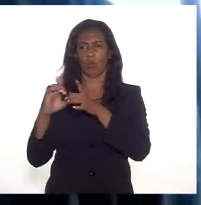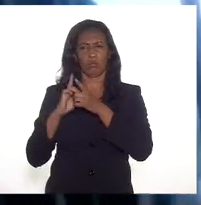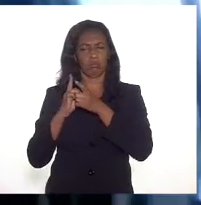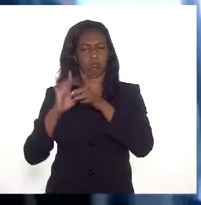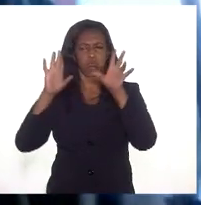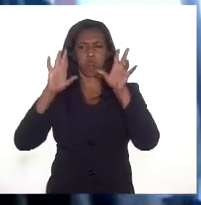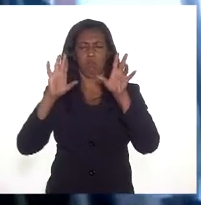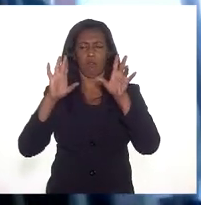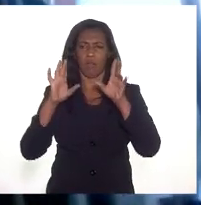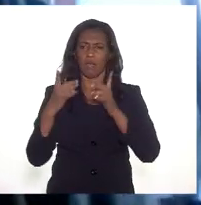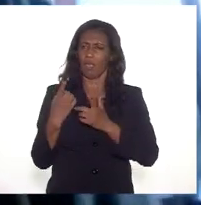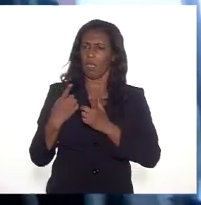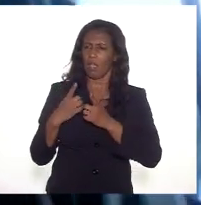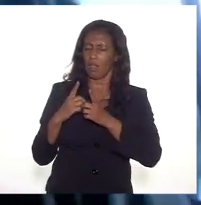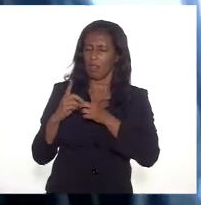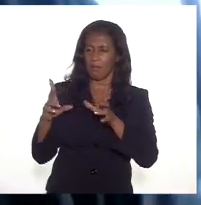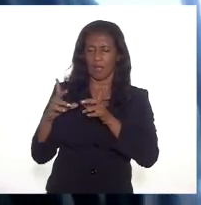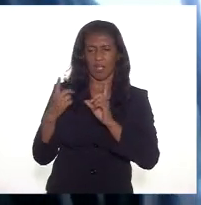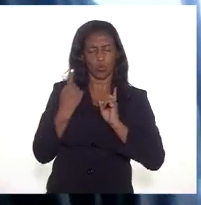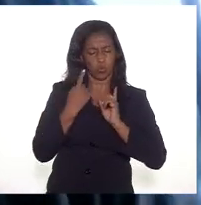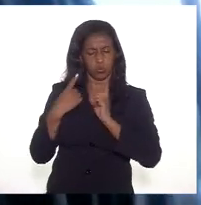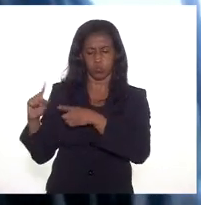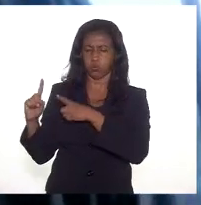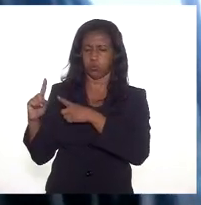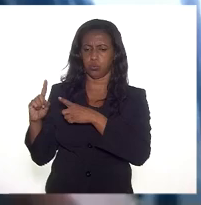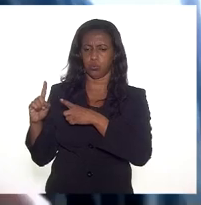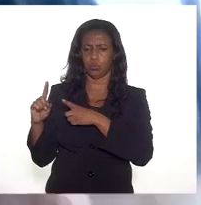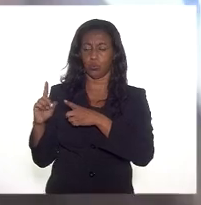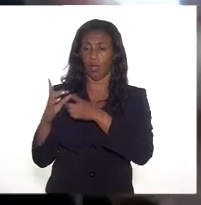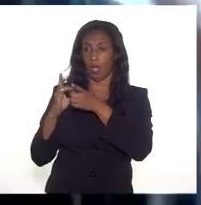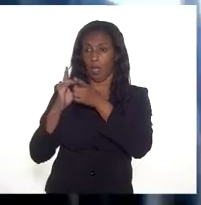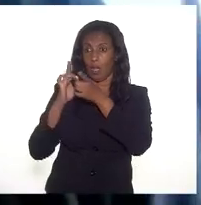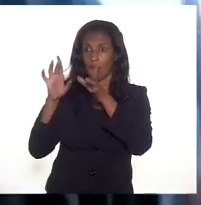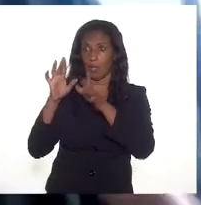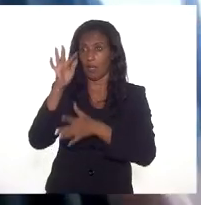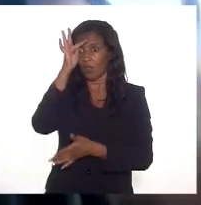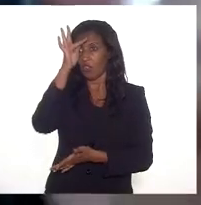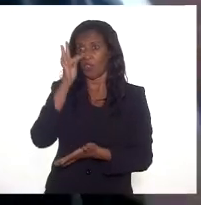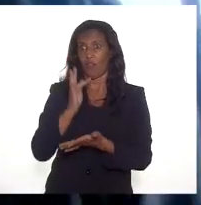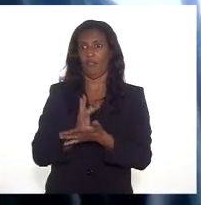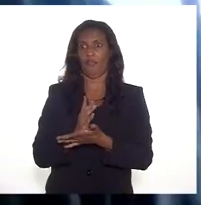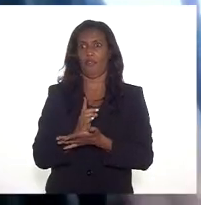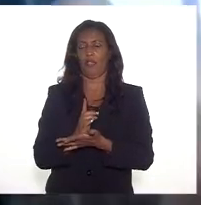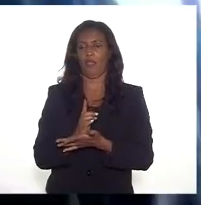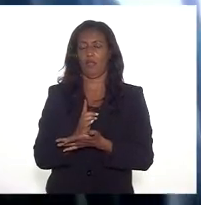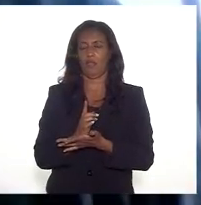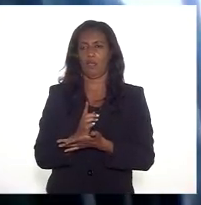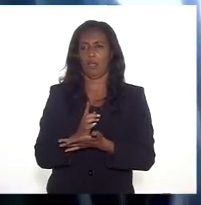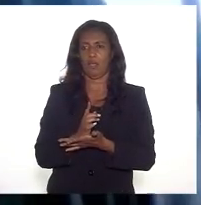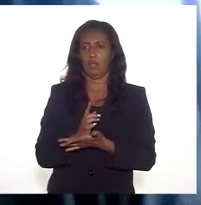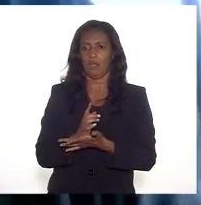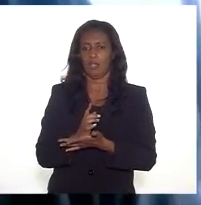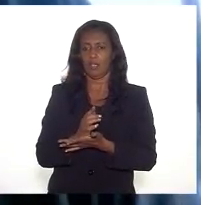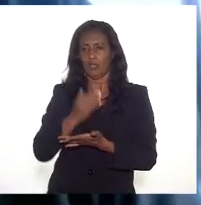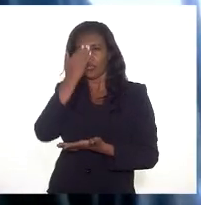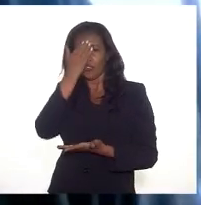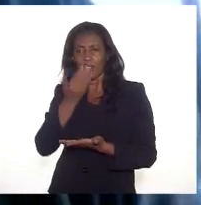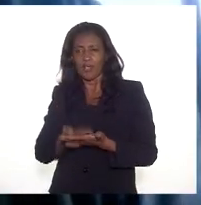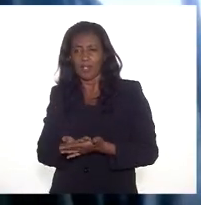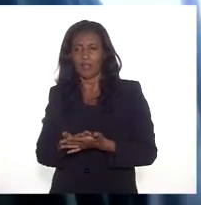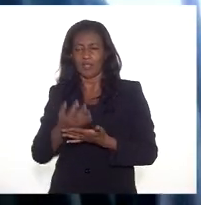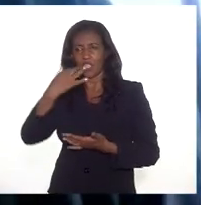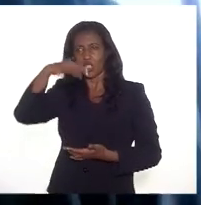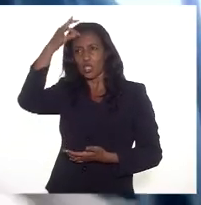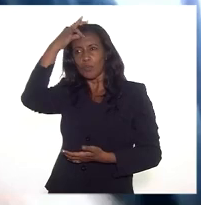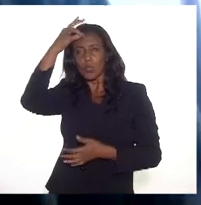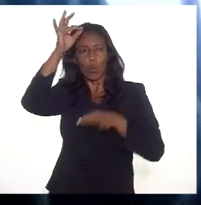corrói a liberdade, corrói a liberdade de fé, de crença espiritual das pessoas.